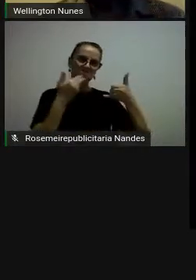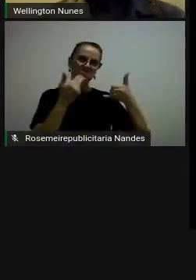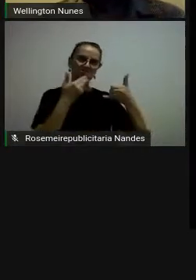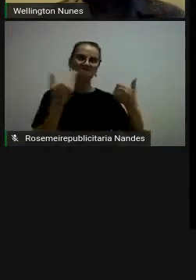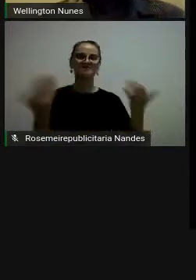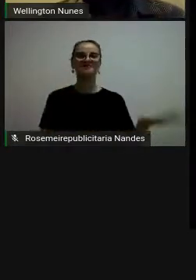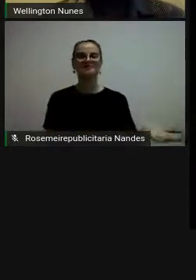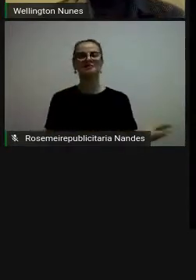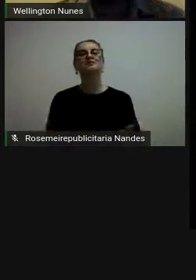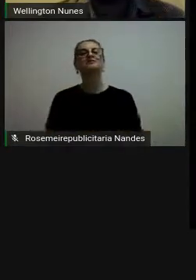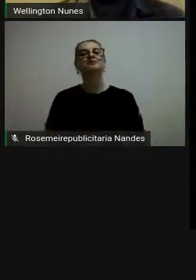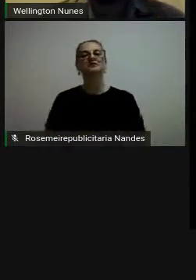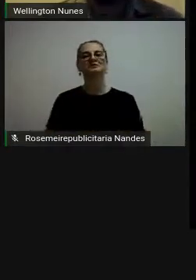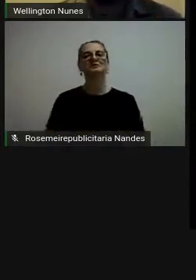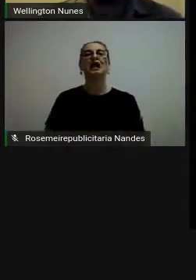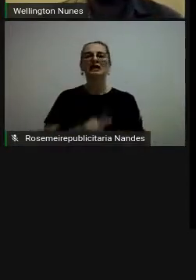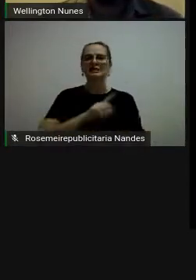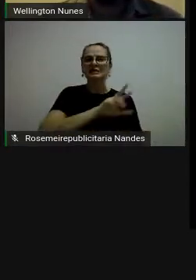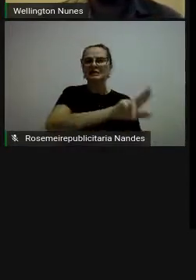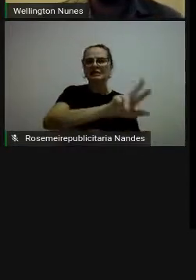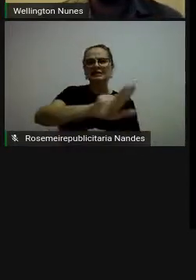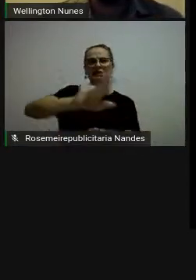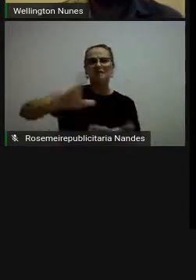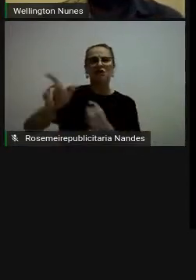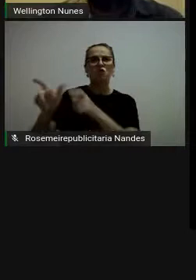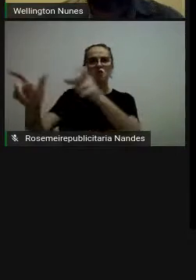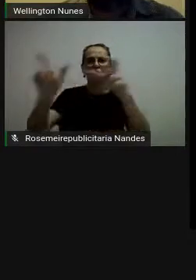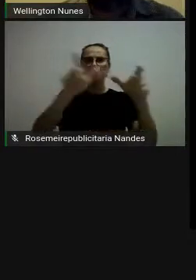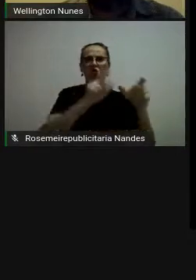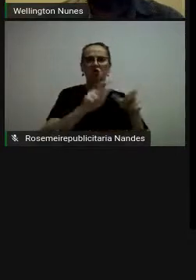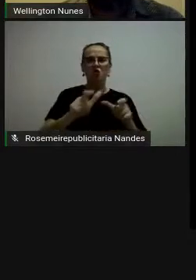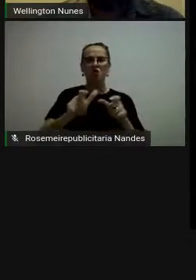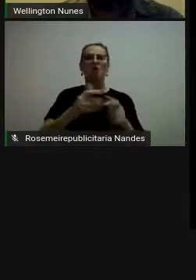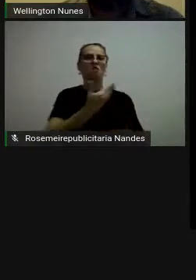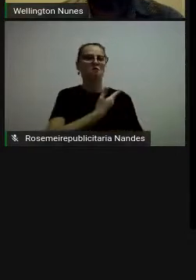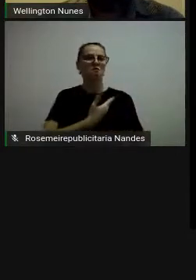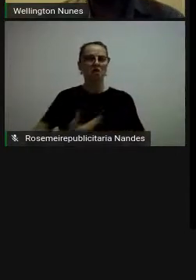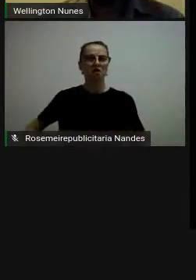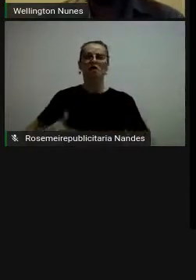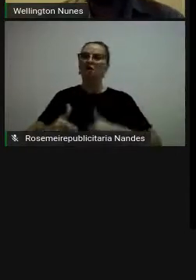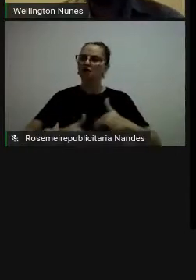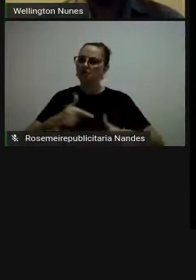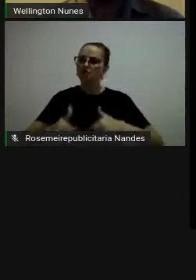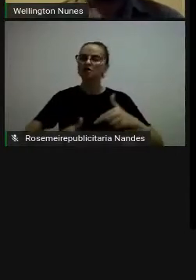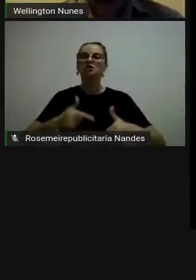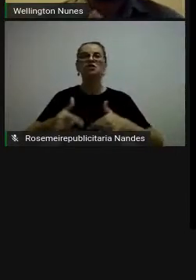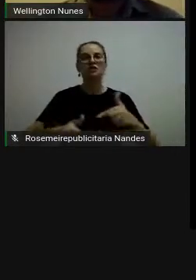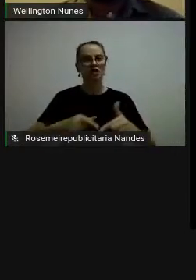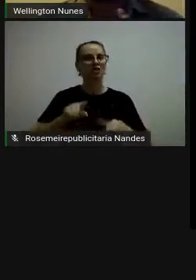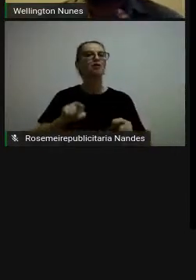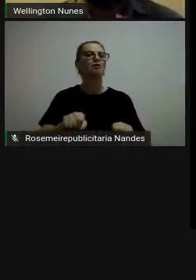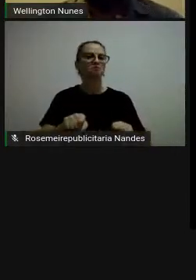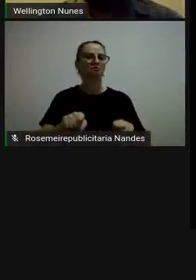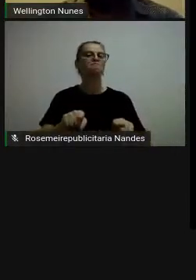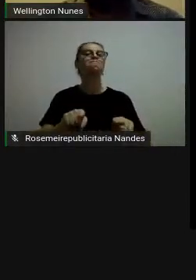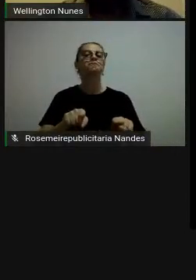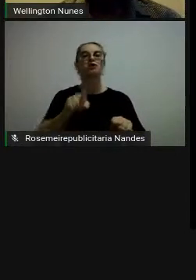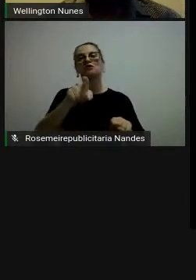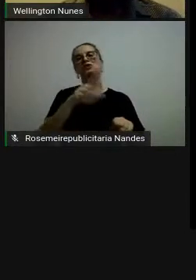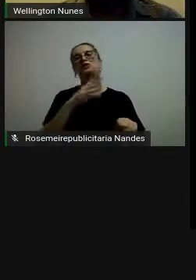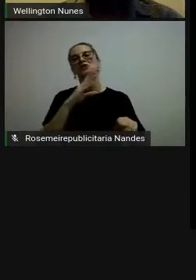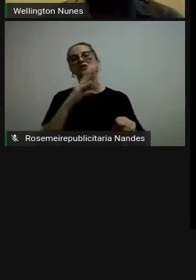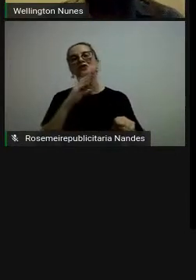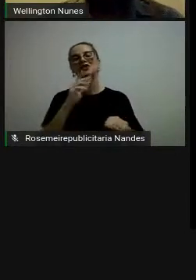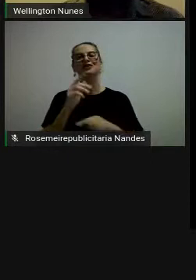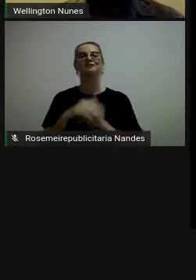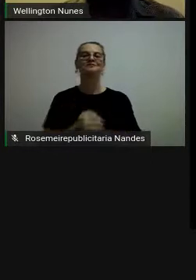órgãos públicos que hoje trabalham com geoprocessamento. O IBGE talvez seja o mais conhecido, né?